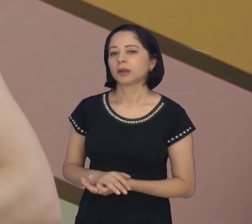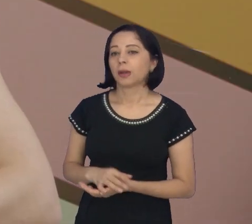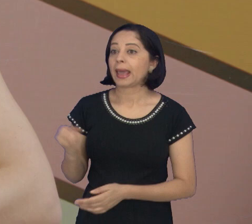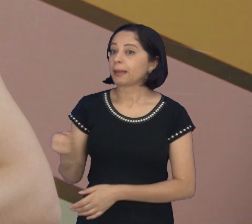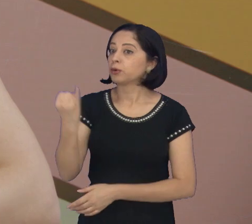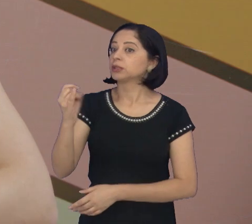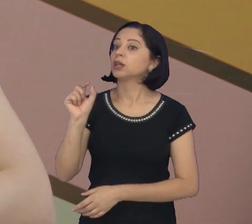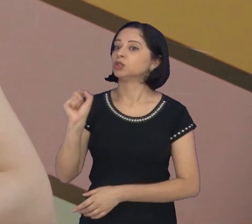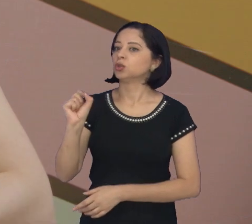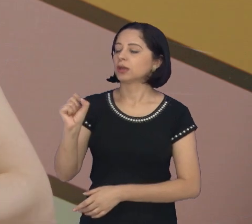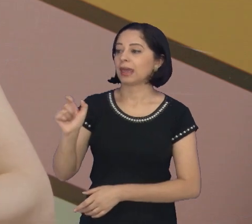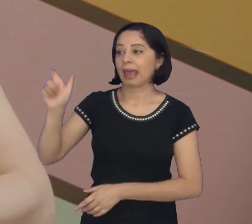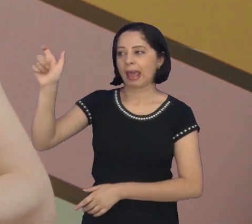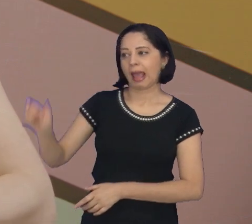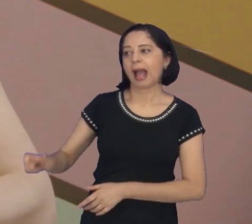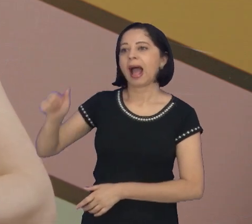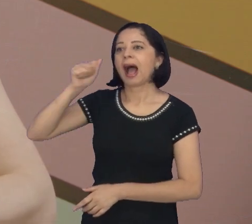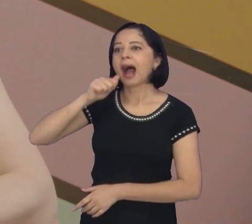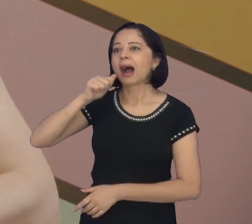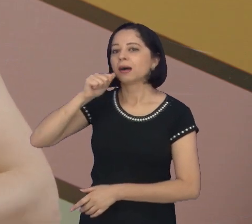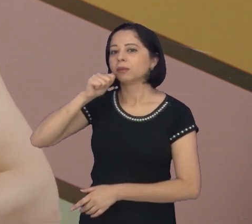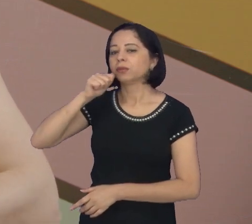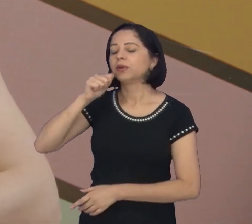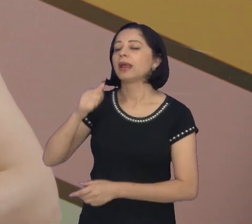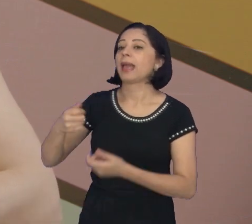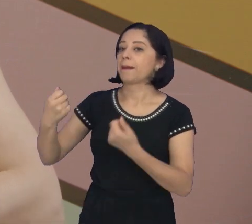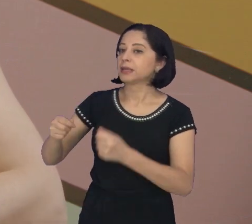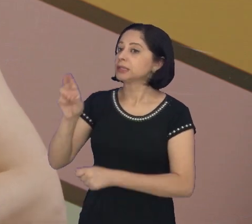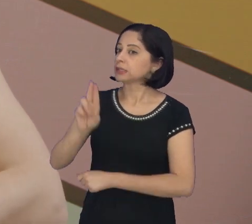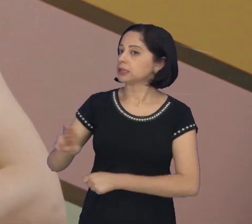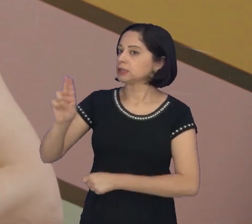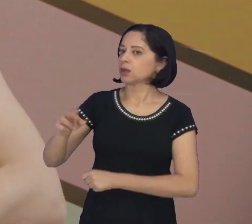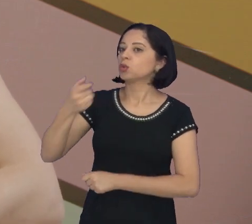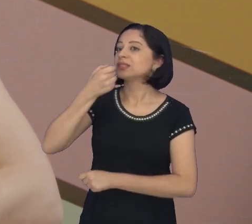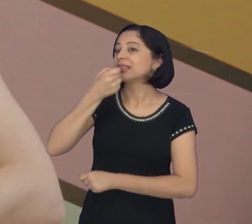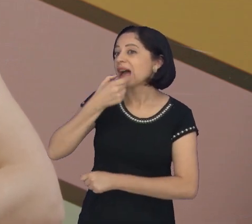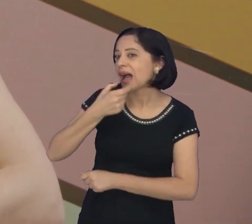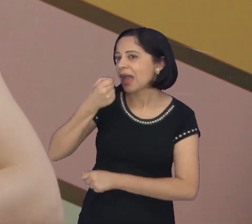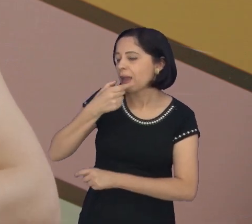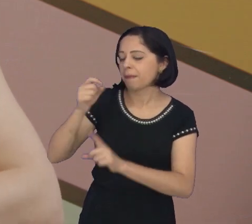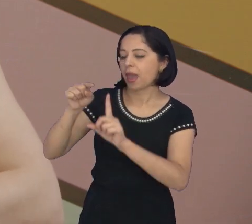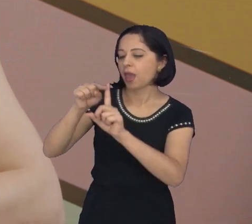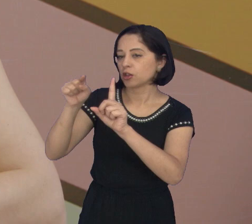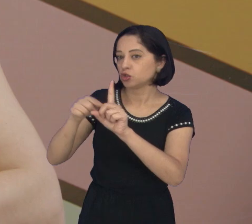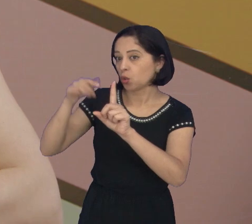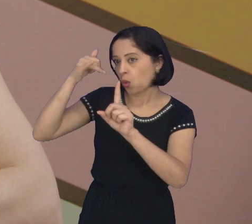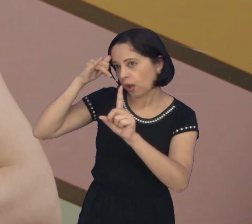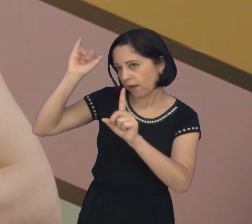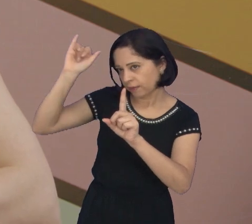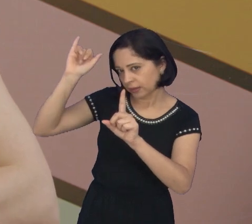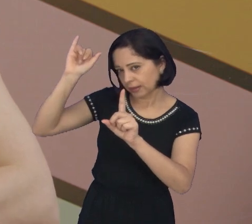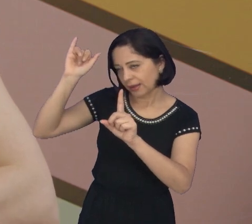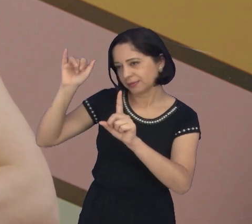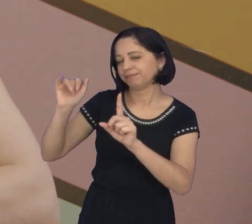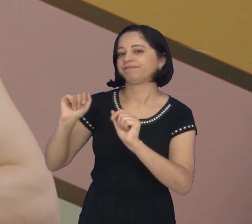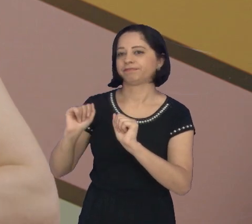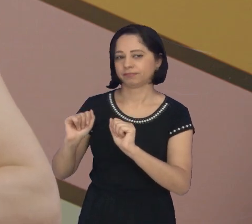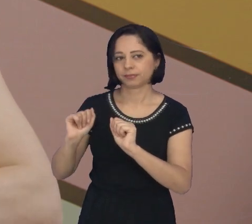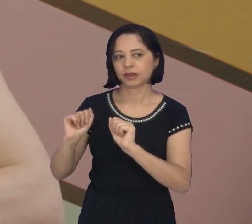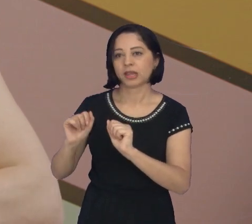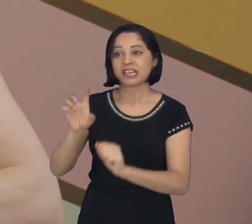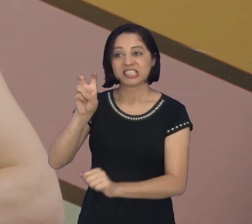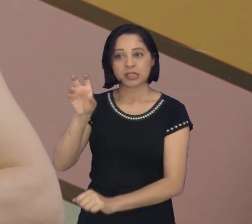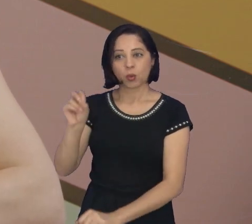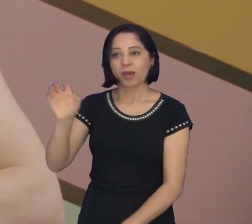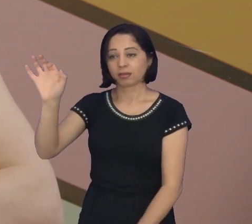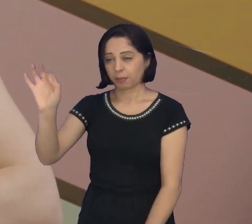uma contracepção, não tenha uma gravidez indesejada. Metade das gravidezes são indesejadas, então muitas mulheres deixam de procurar a pílula